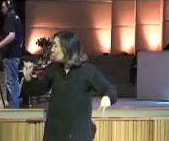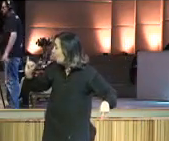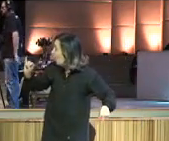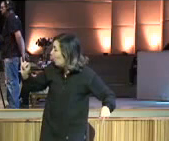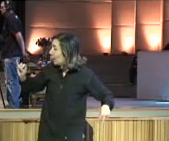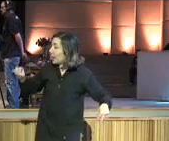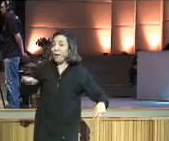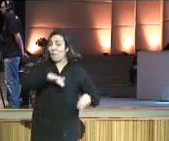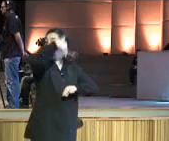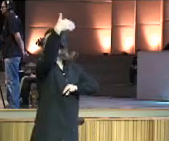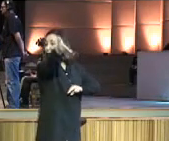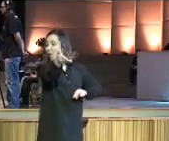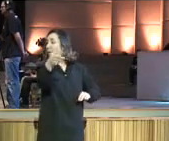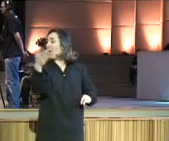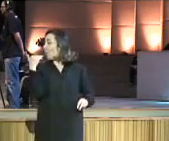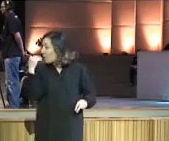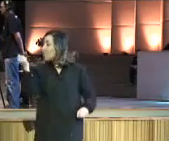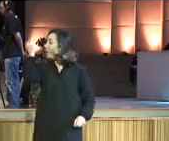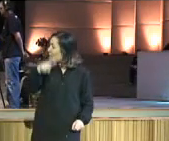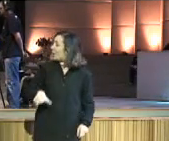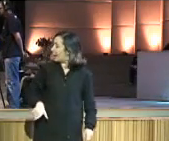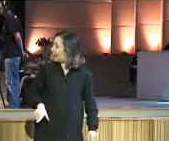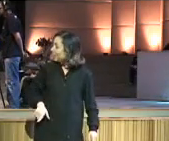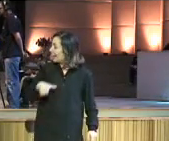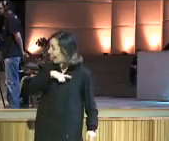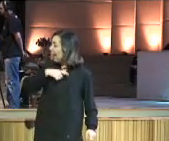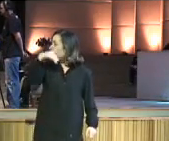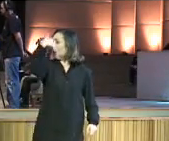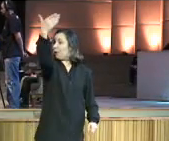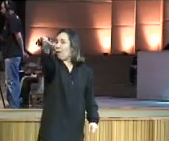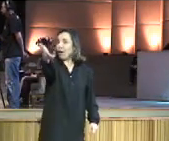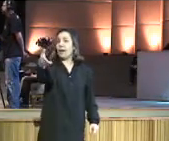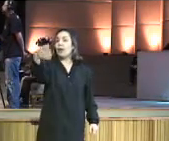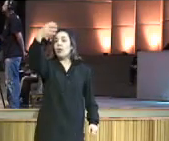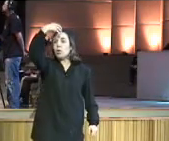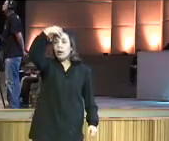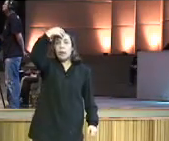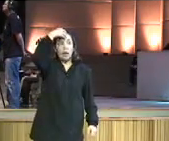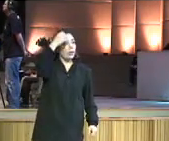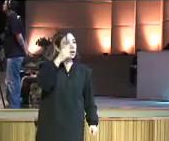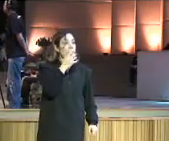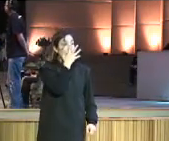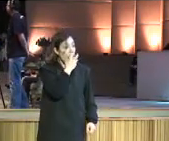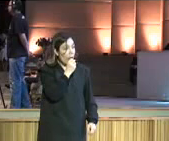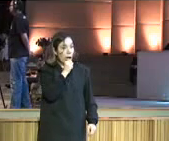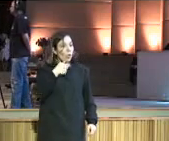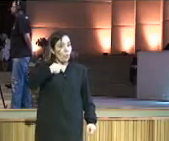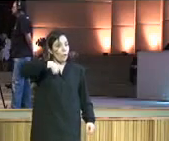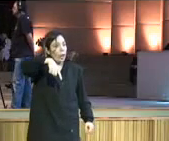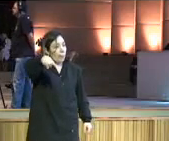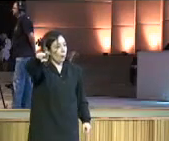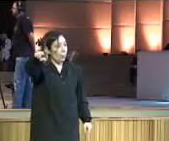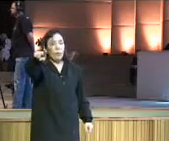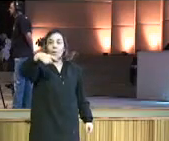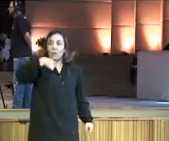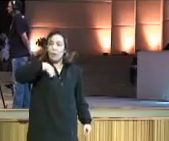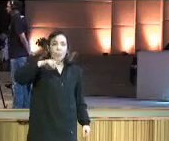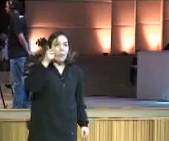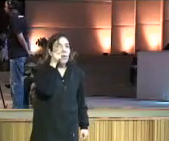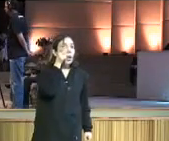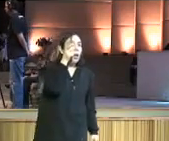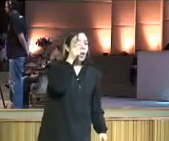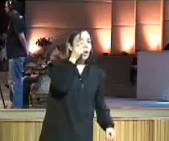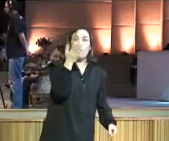vocês saírem. E aí o rei, apoiado pelo general, vai na direção do portão para ver